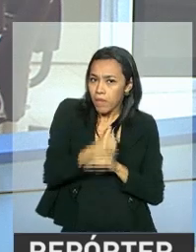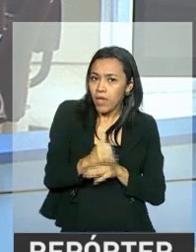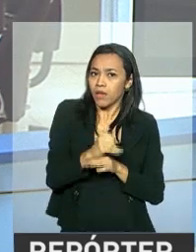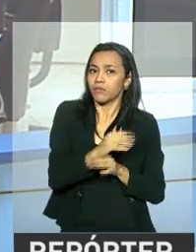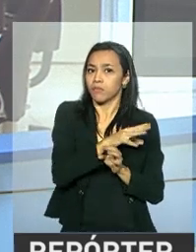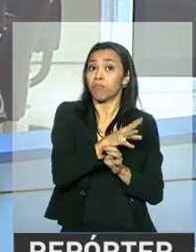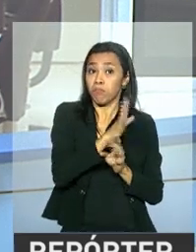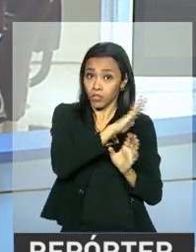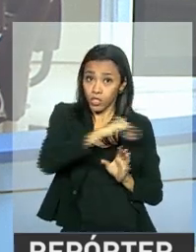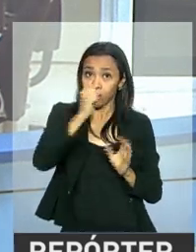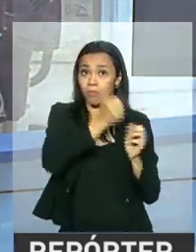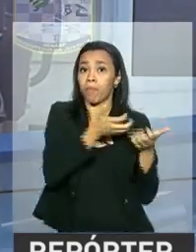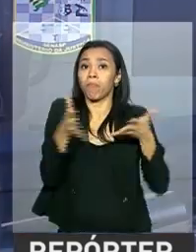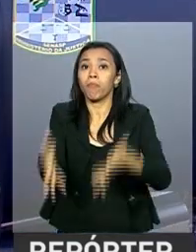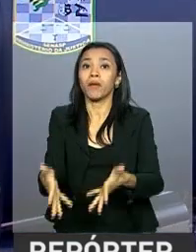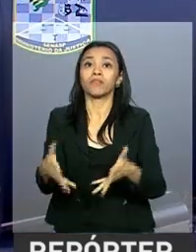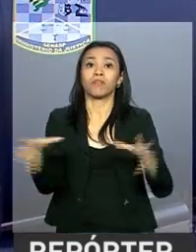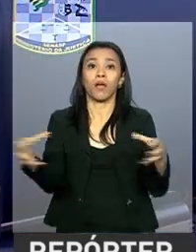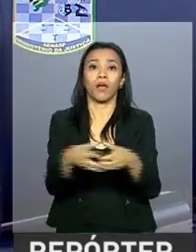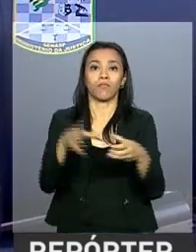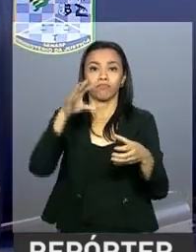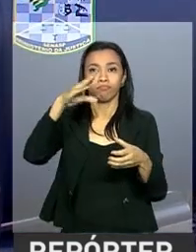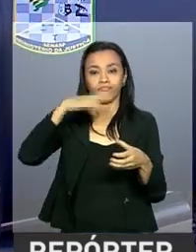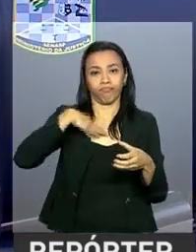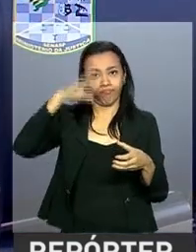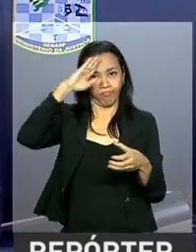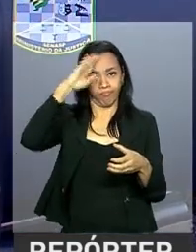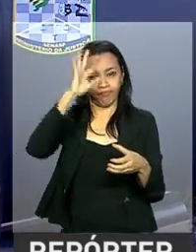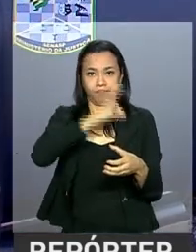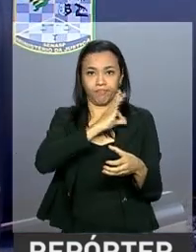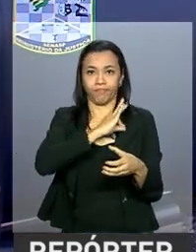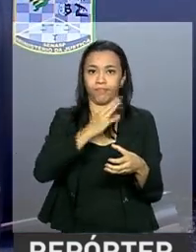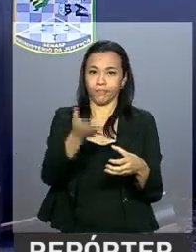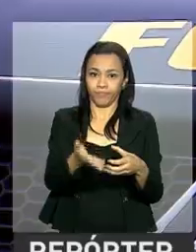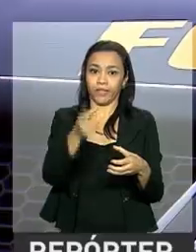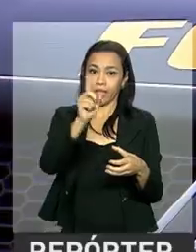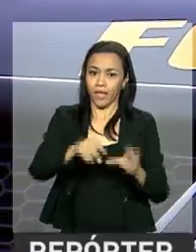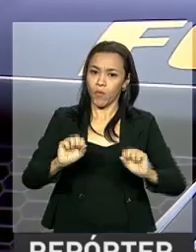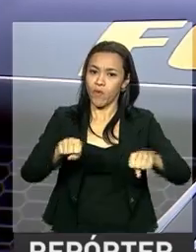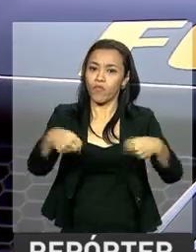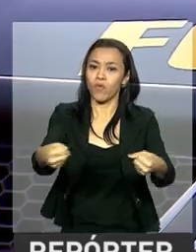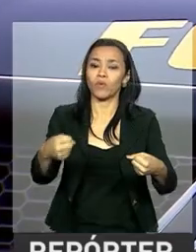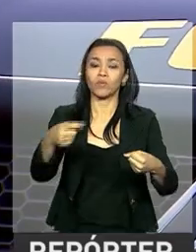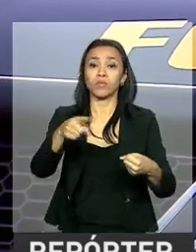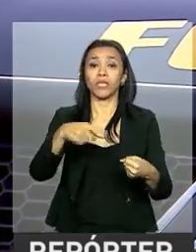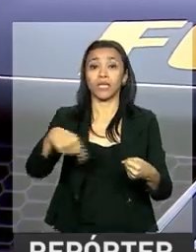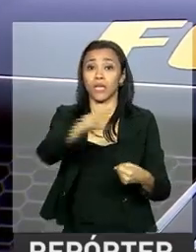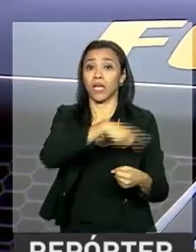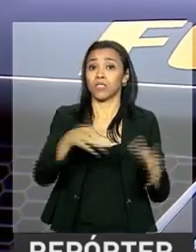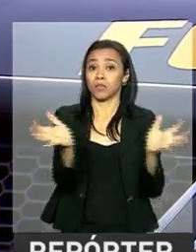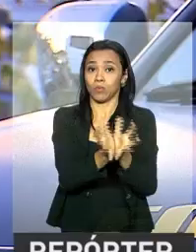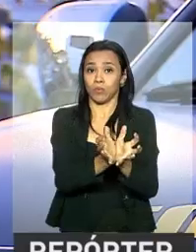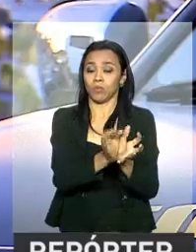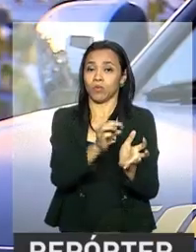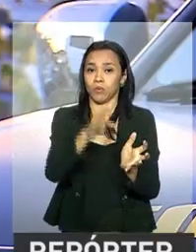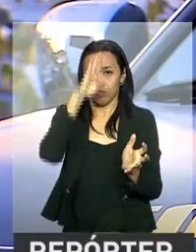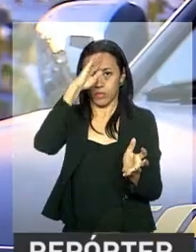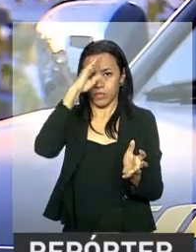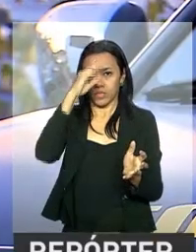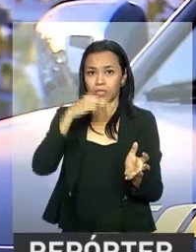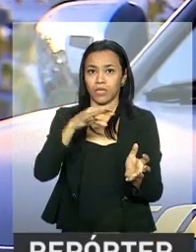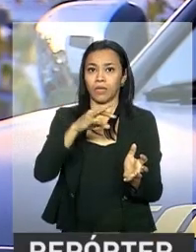Força Nacional a alteração vai permitir um reforço na segurança sem que as Polícias militares sejam